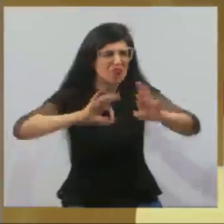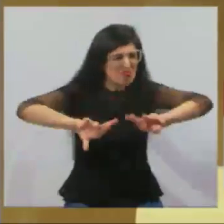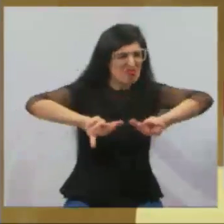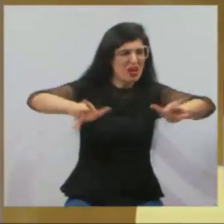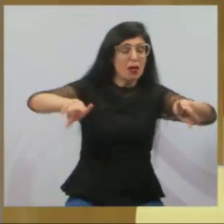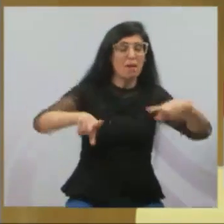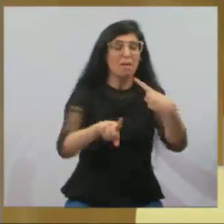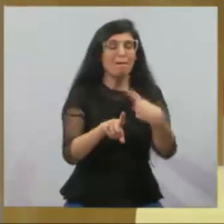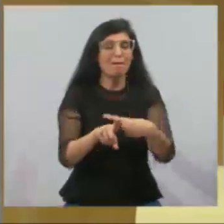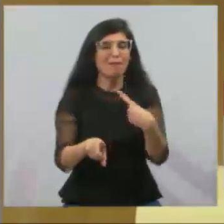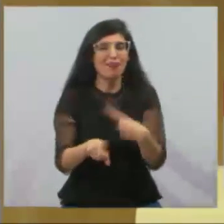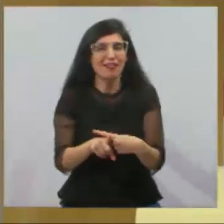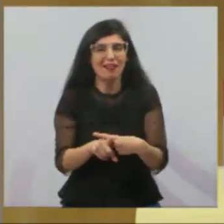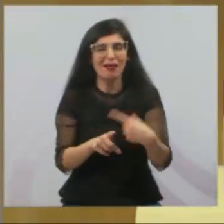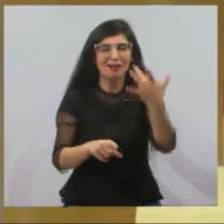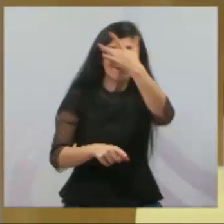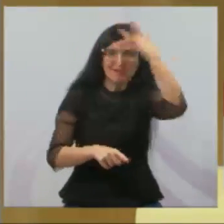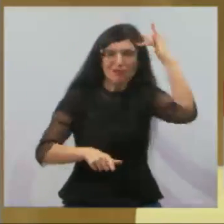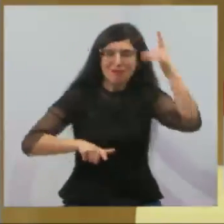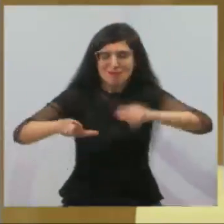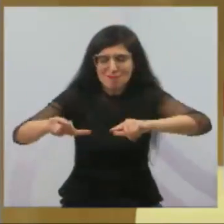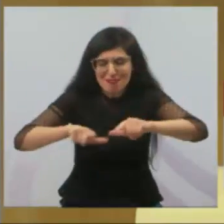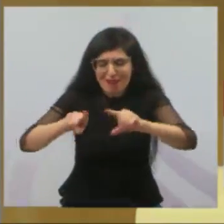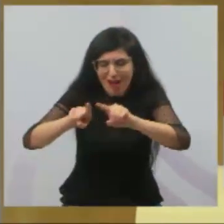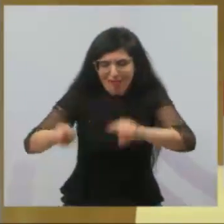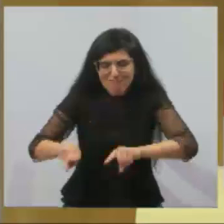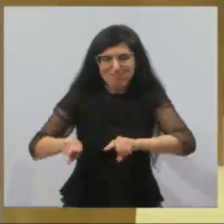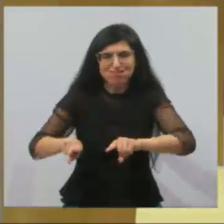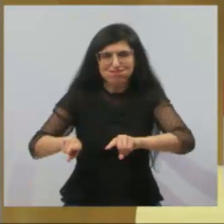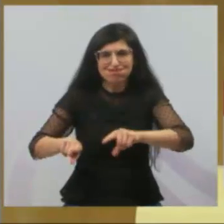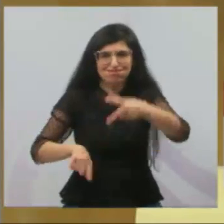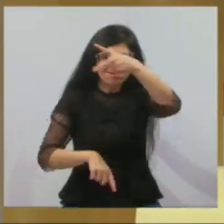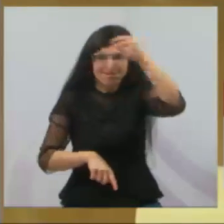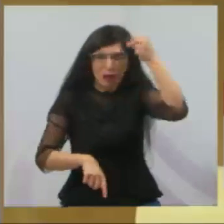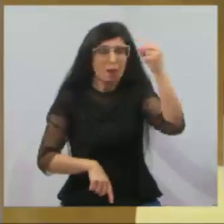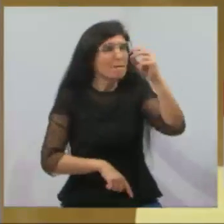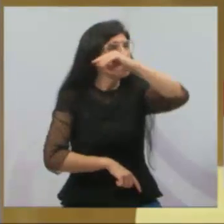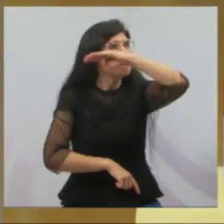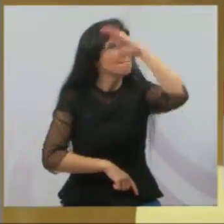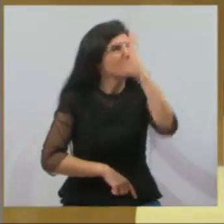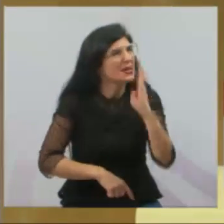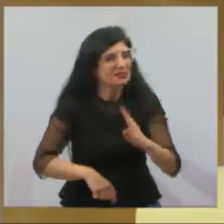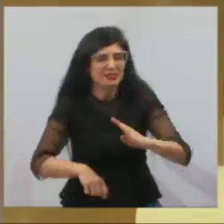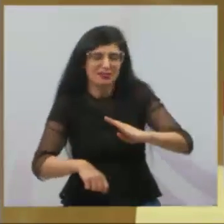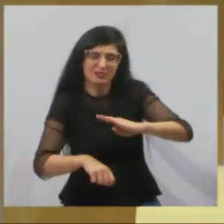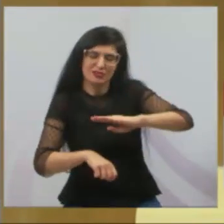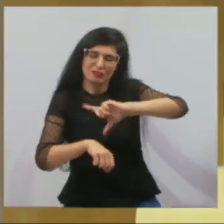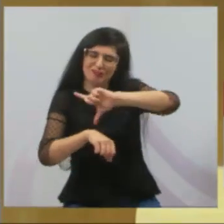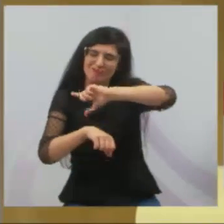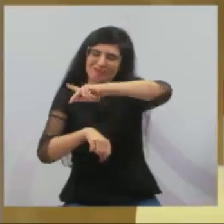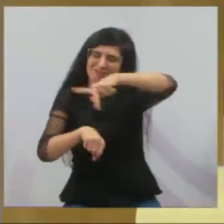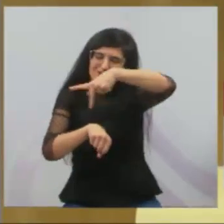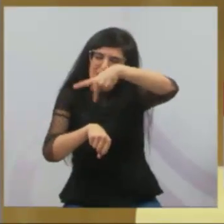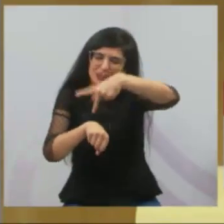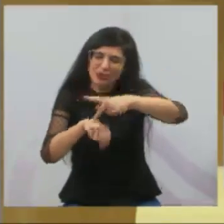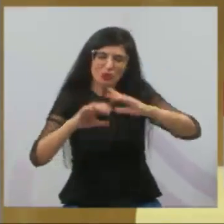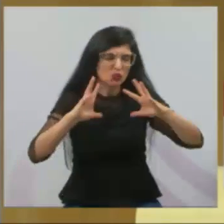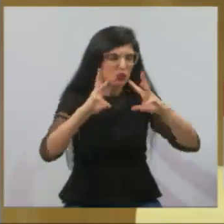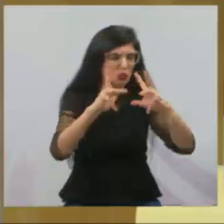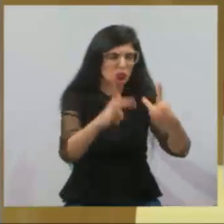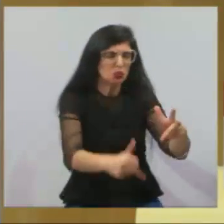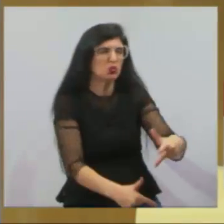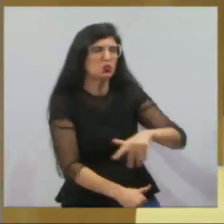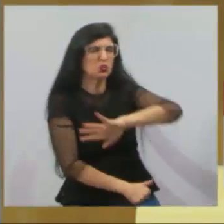estrutura do funcionalismo público do país inteiro, né? Não é só de Jacareí. Confesso que é